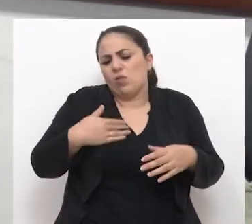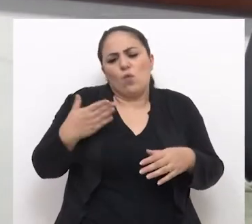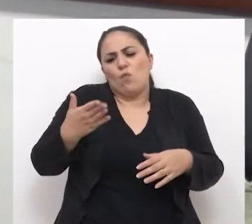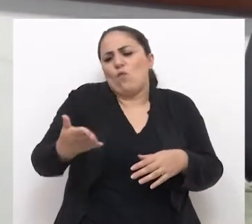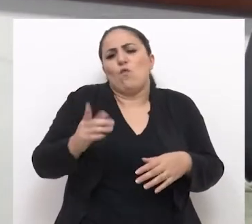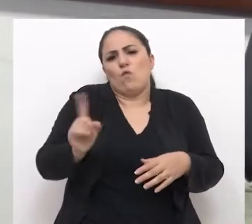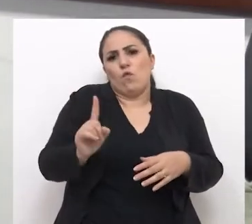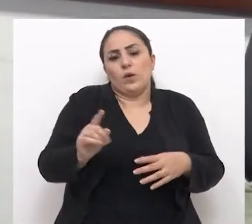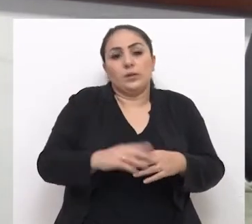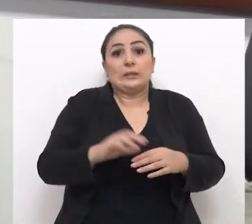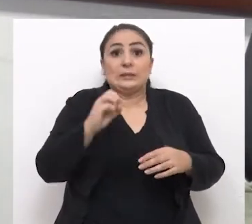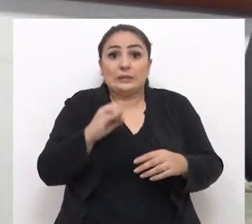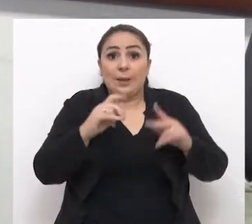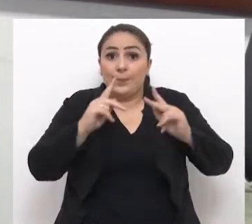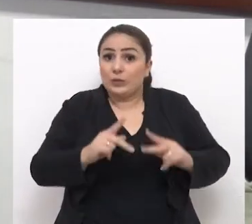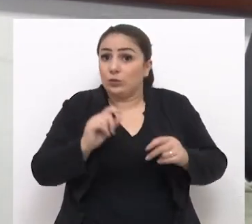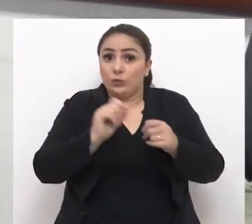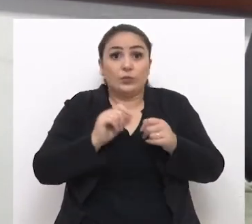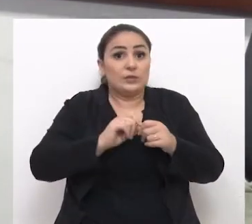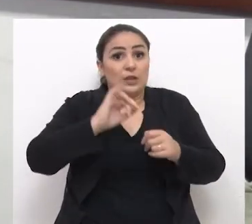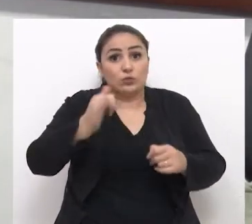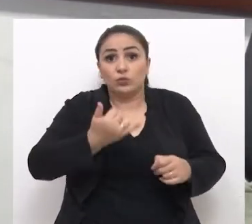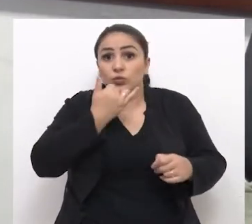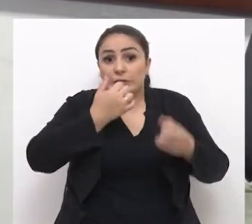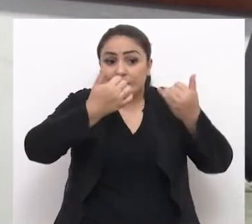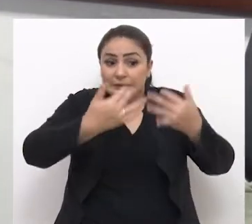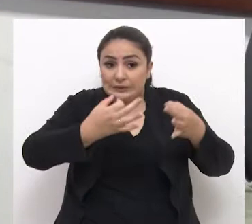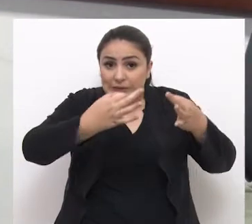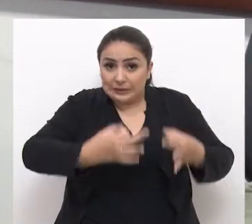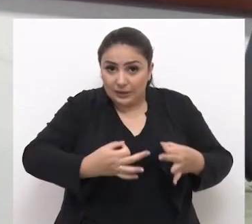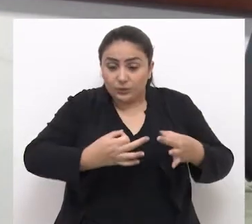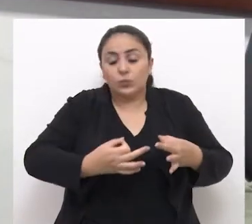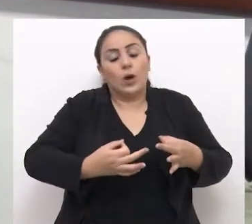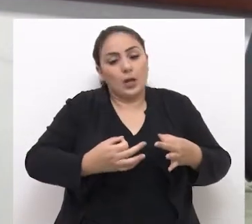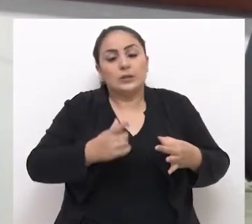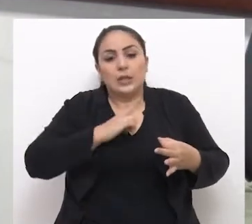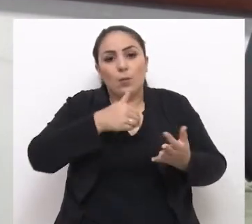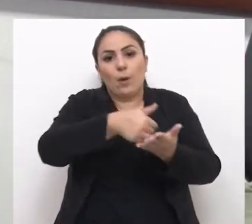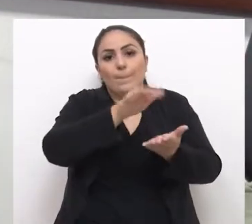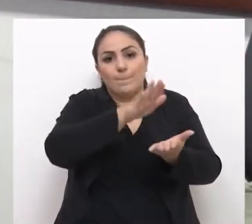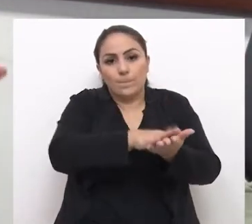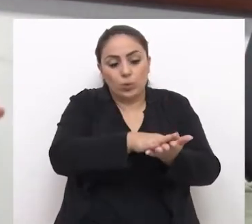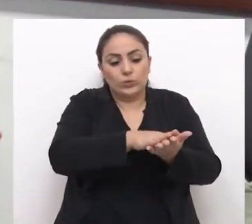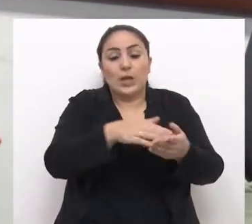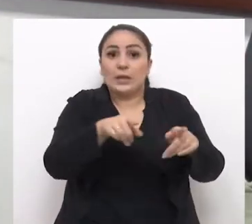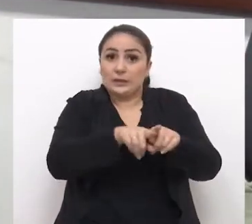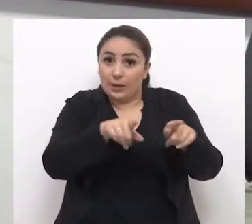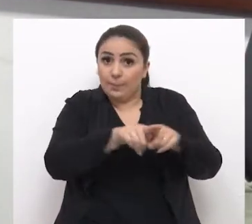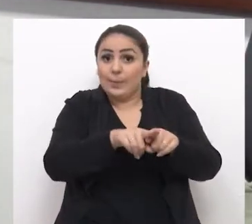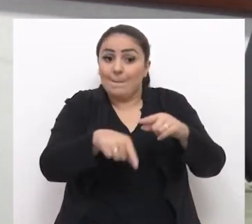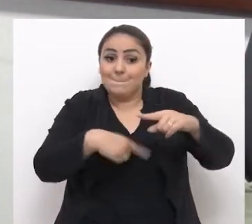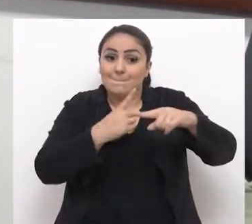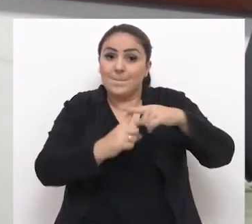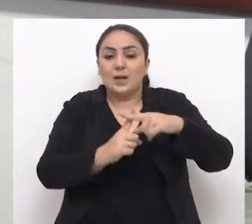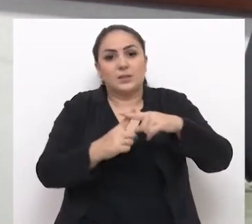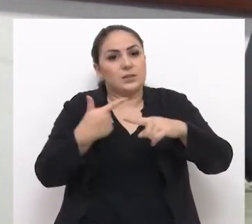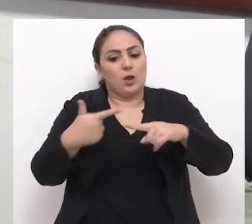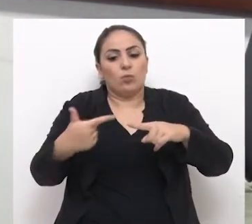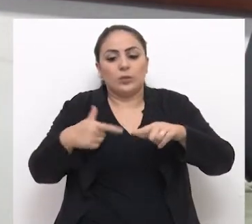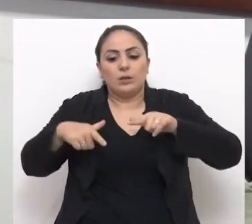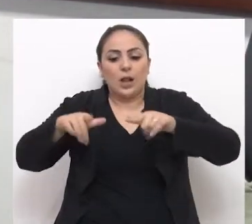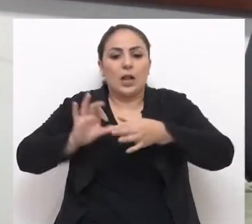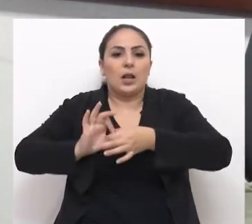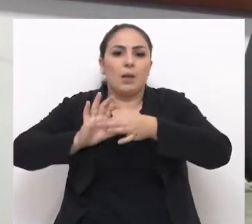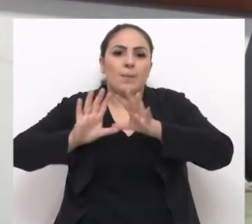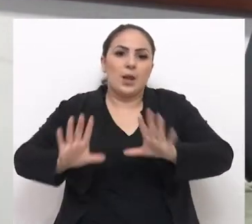votar, porque a pessoa que não fizer a justificativa ou não justificá-la adequadamente recebe uma multa e, além disso, ela